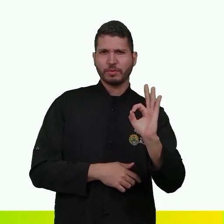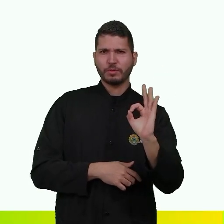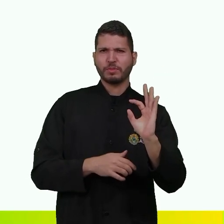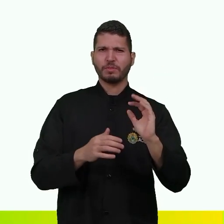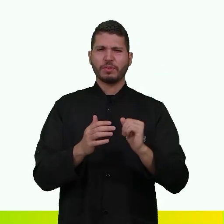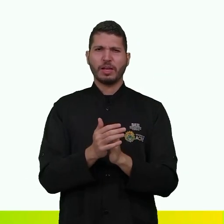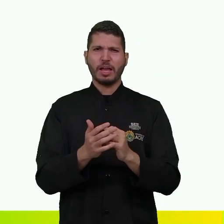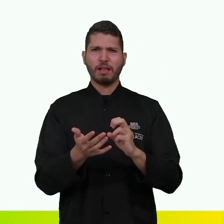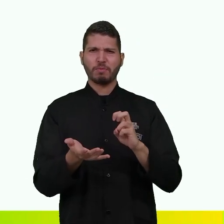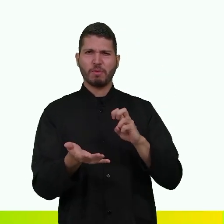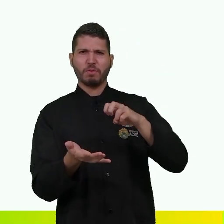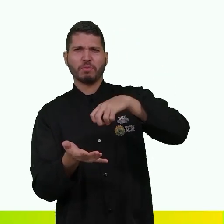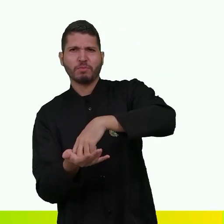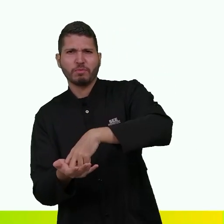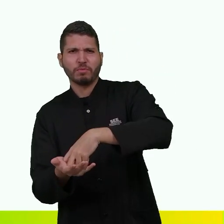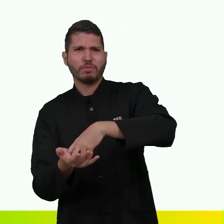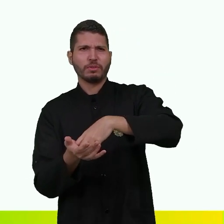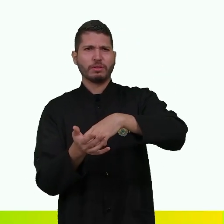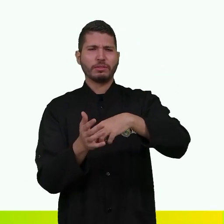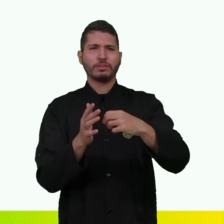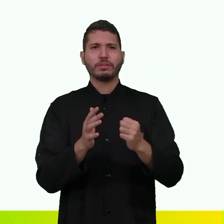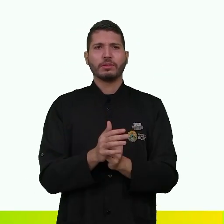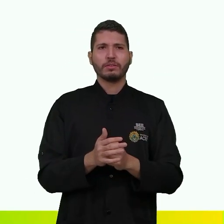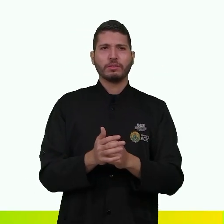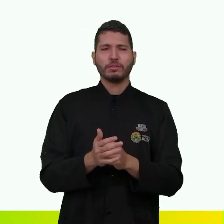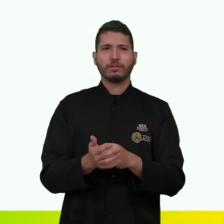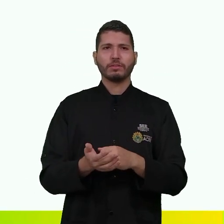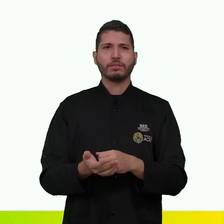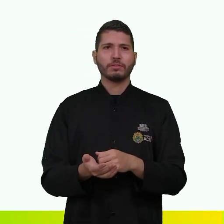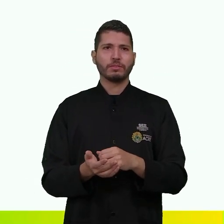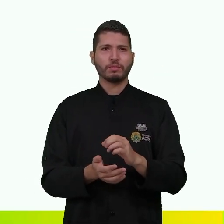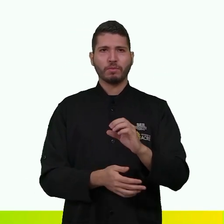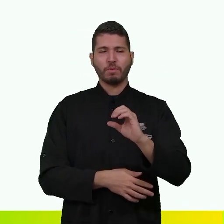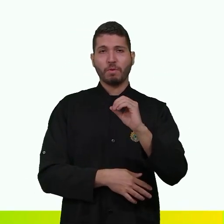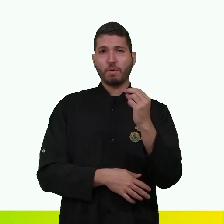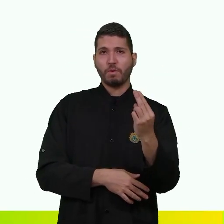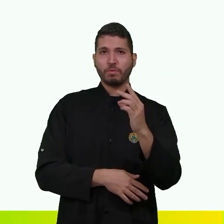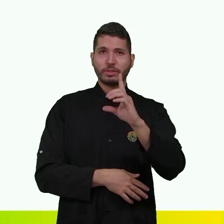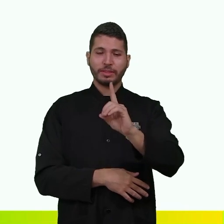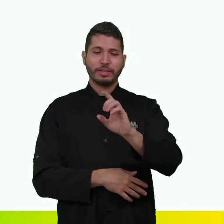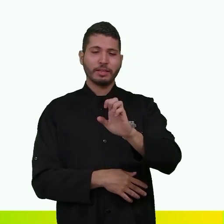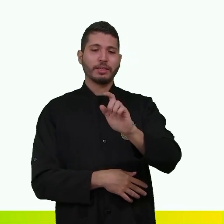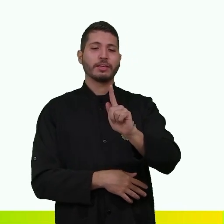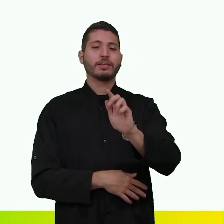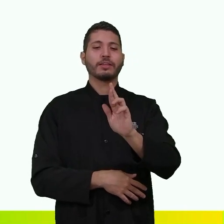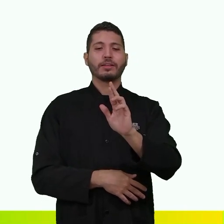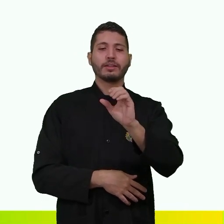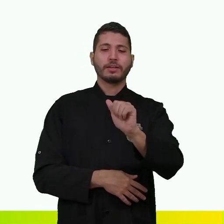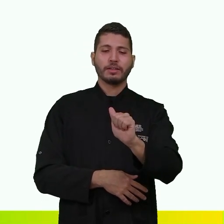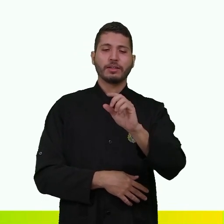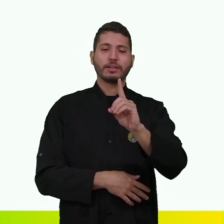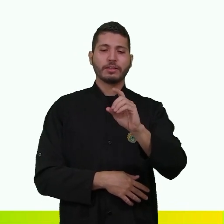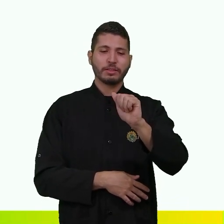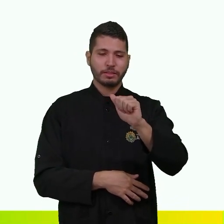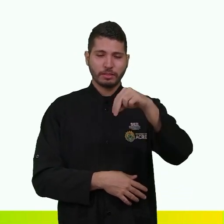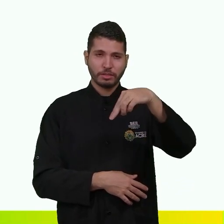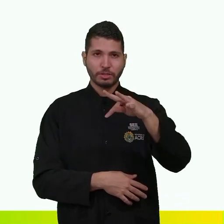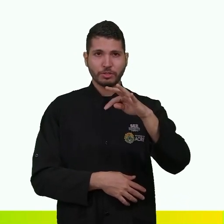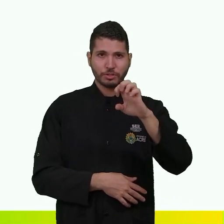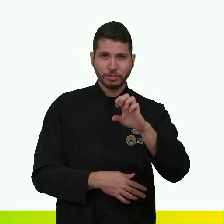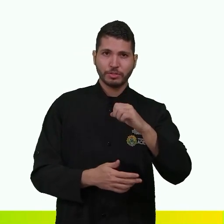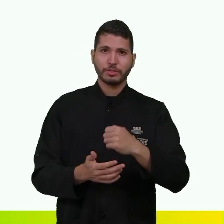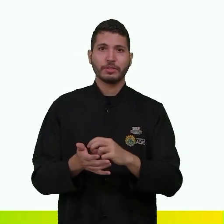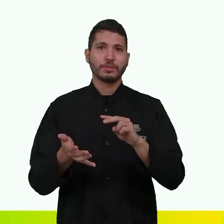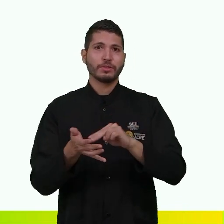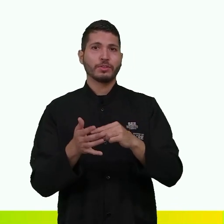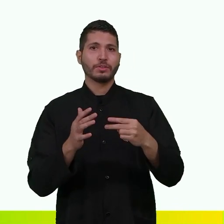desumano ou degradante, lá no seu artigo 5º. Isso significa que, no combate ao trabalho escravo contemporâneo,